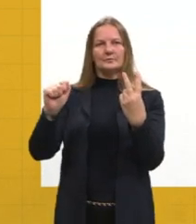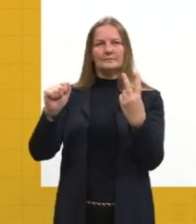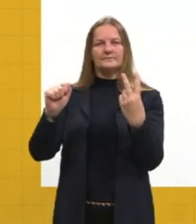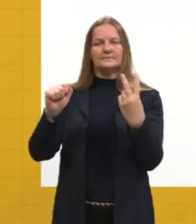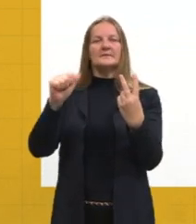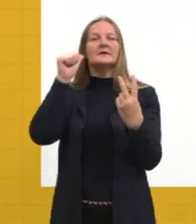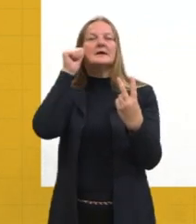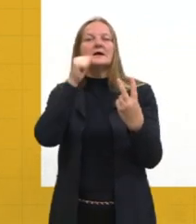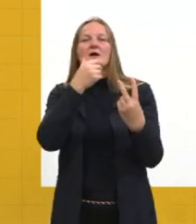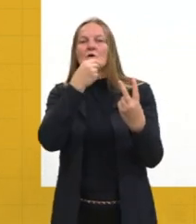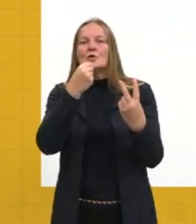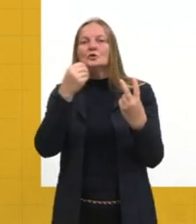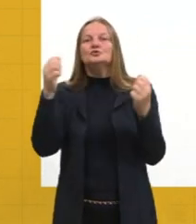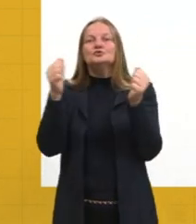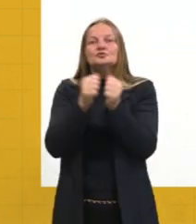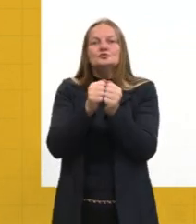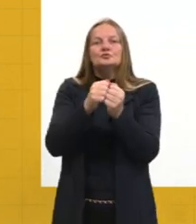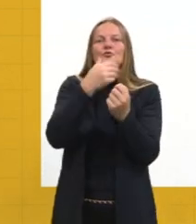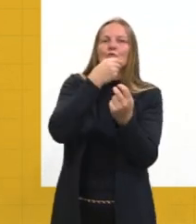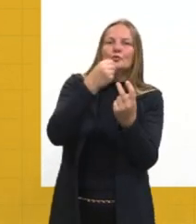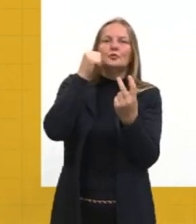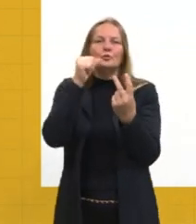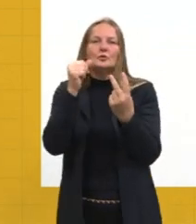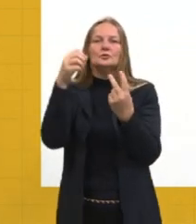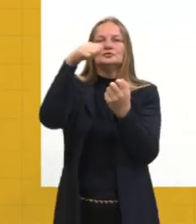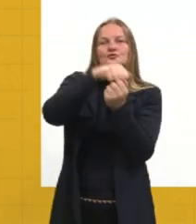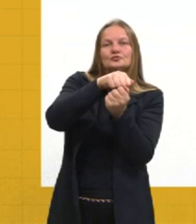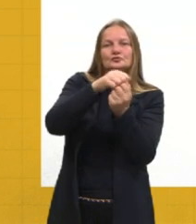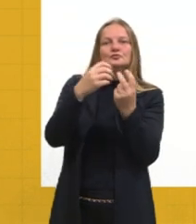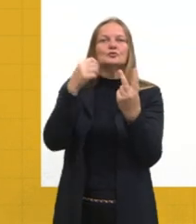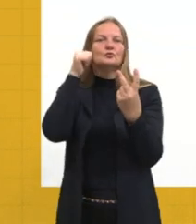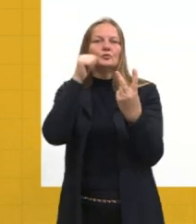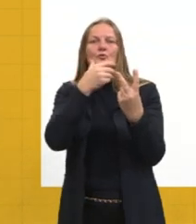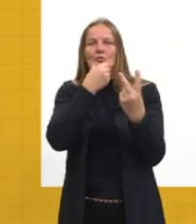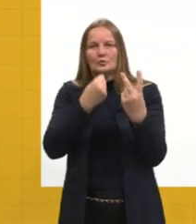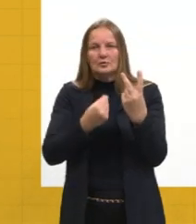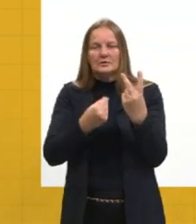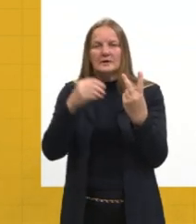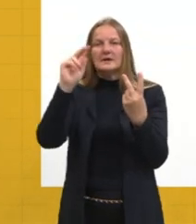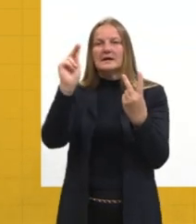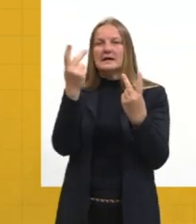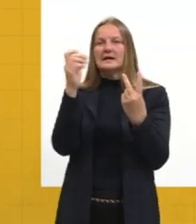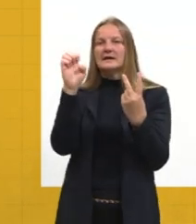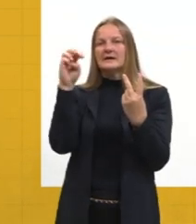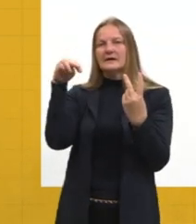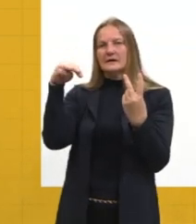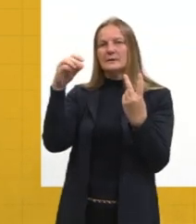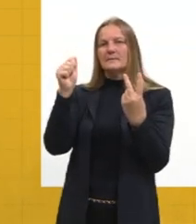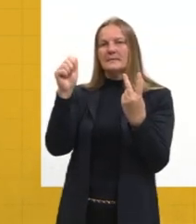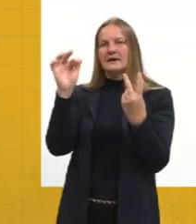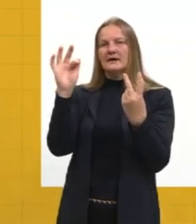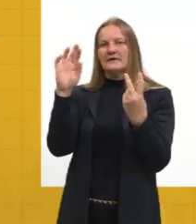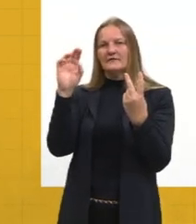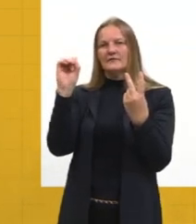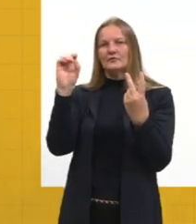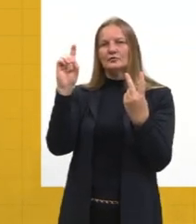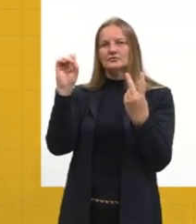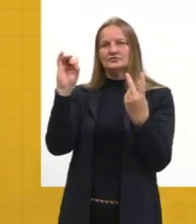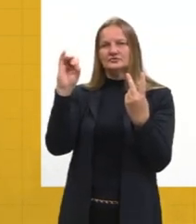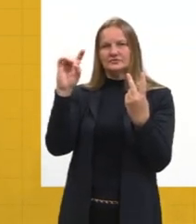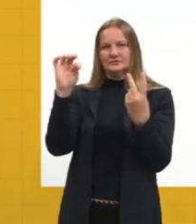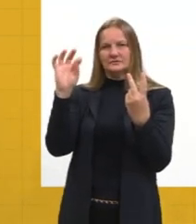hermafrodita né que vai ter ali o sexo masculino e feminino na mesma planta e nós temos uma planta